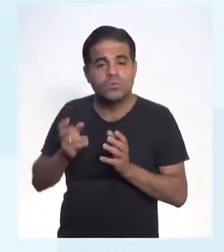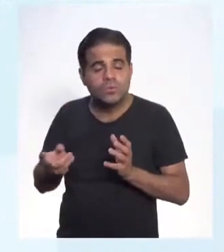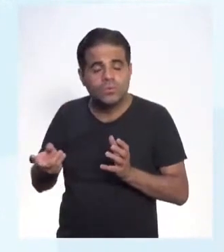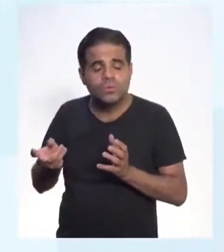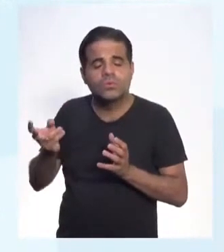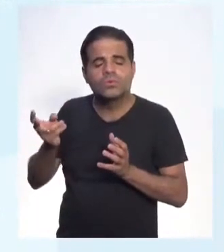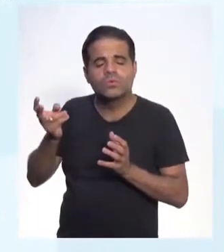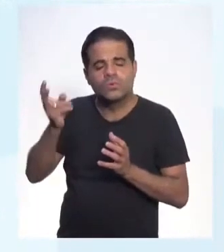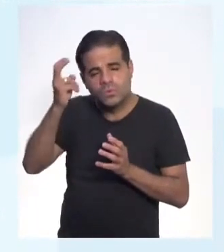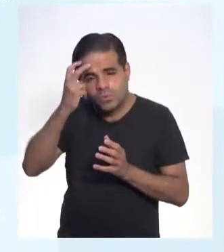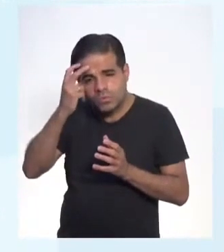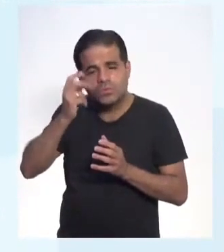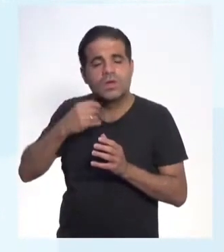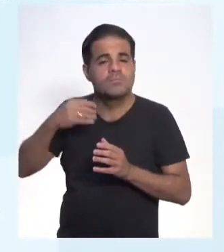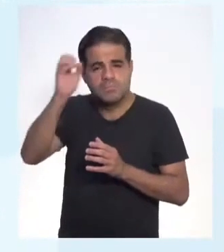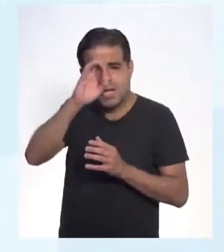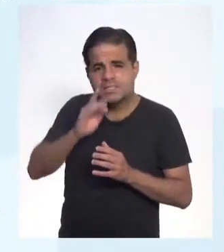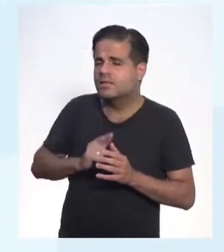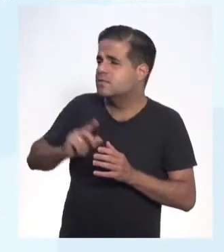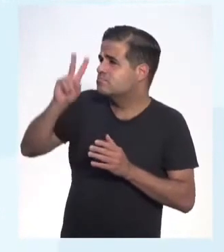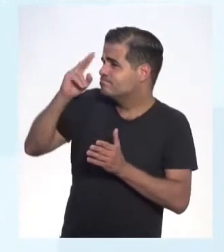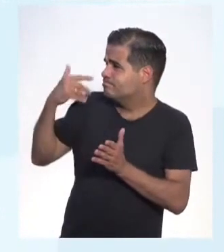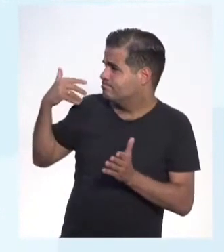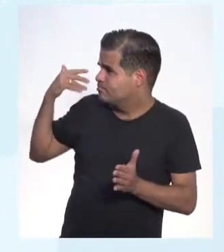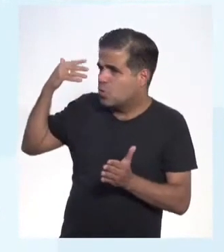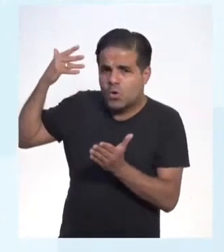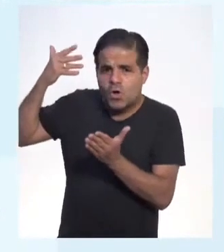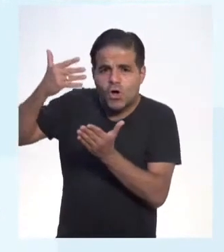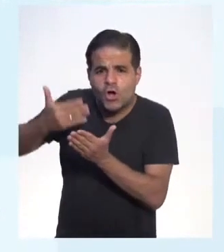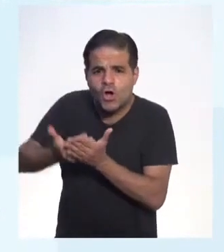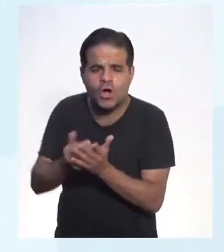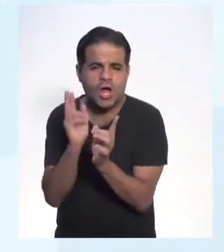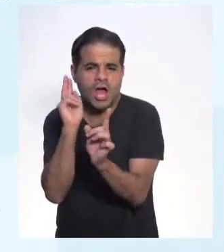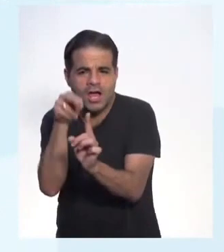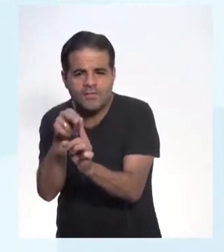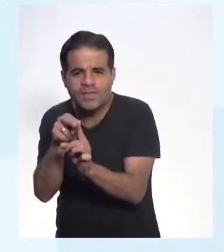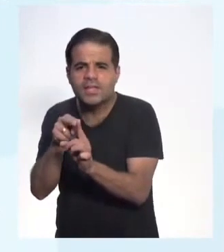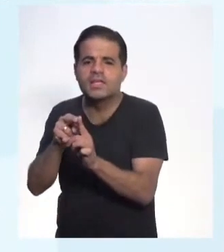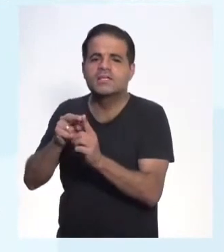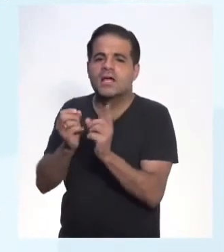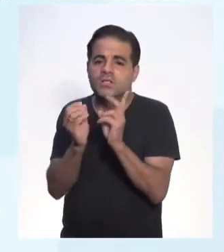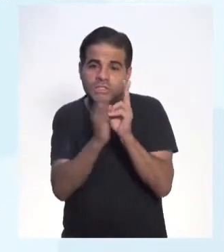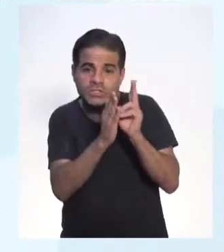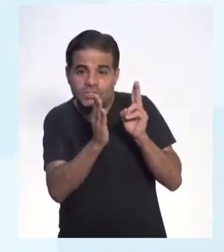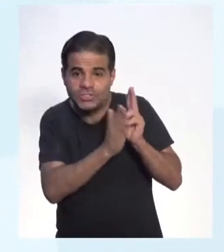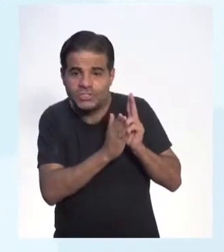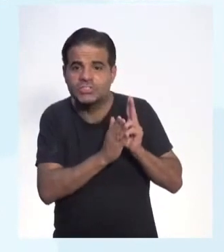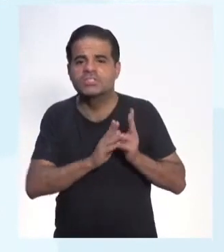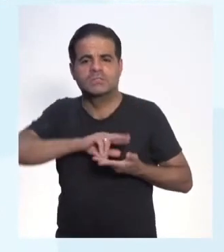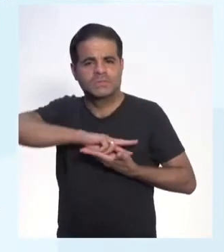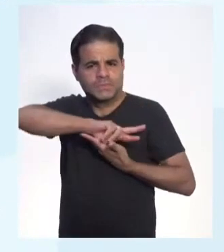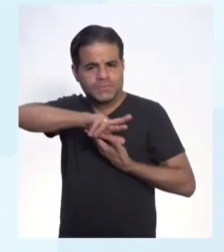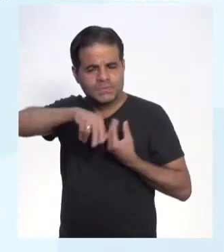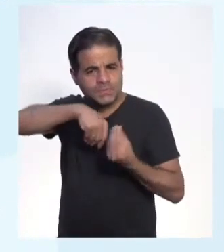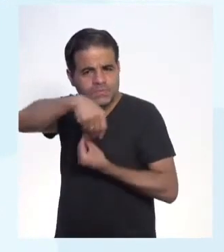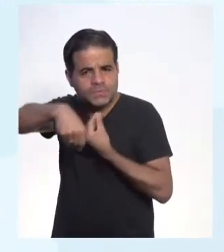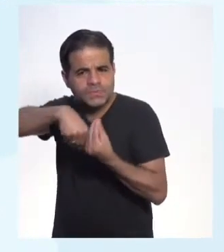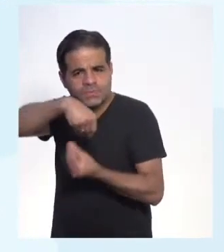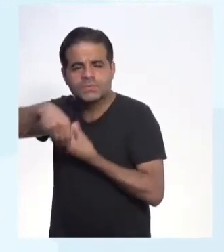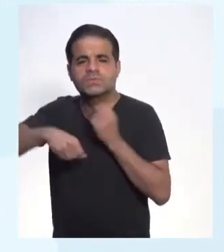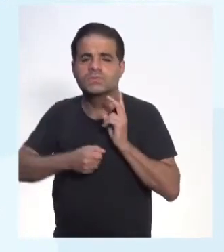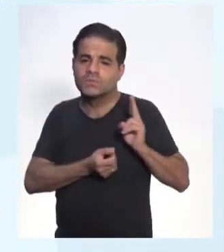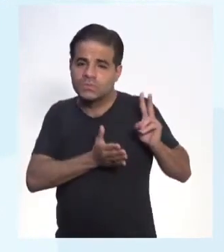cultura brasileira, ela tem uma história, né? Que tem referência com a cultura indígena, as diferentes etnias